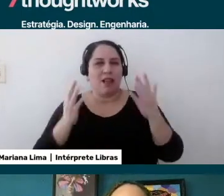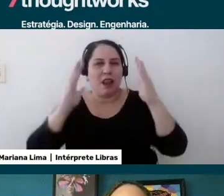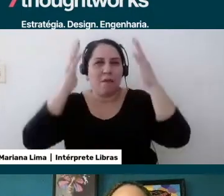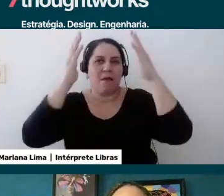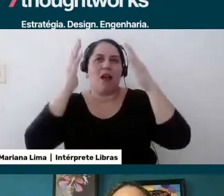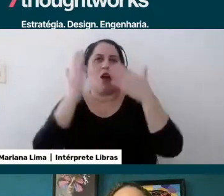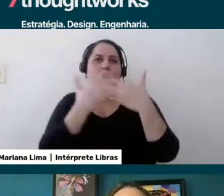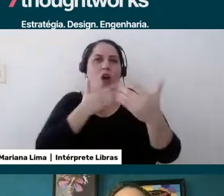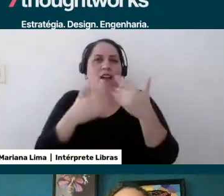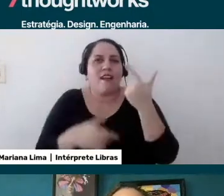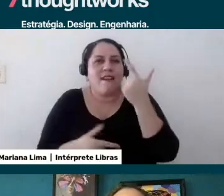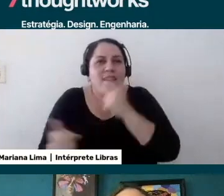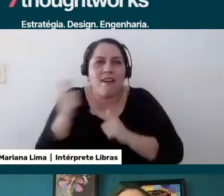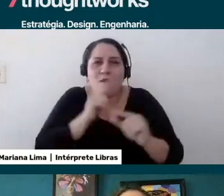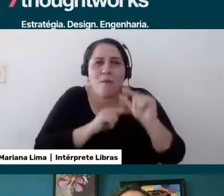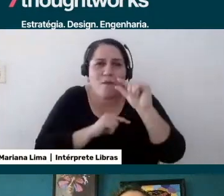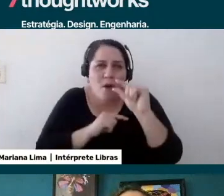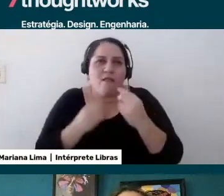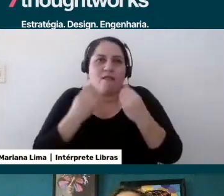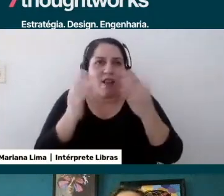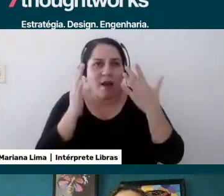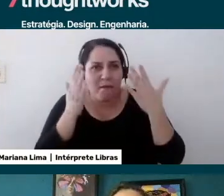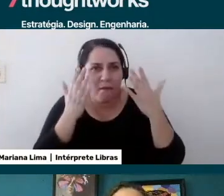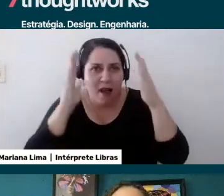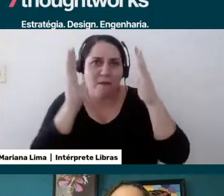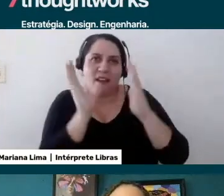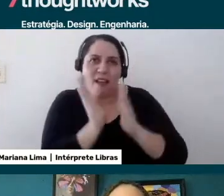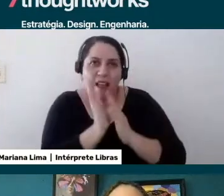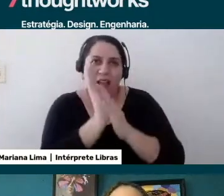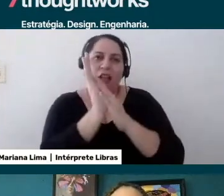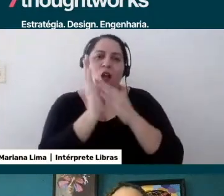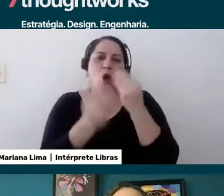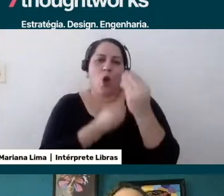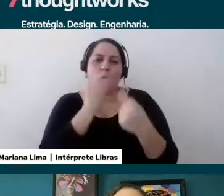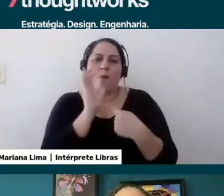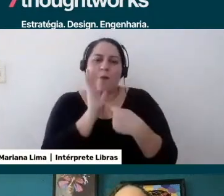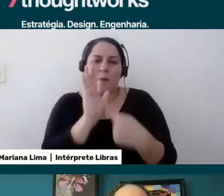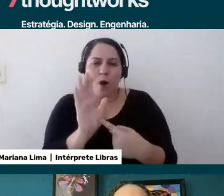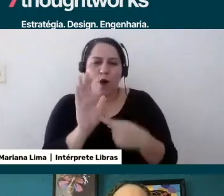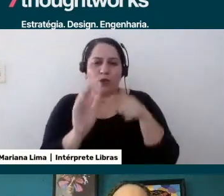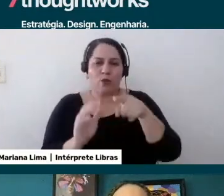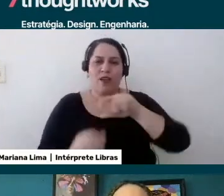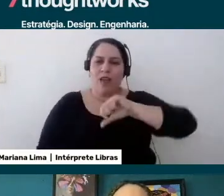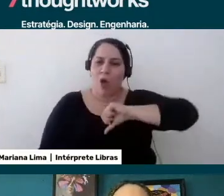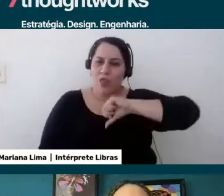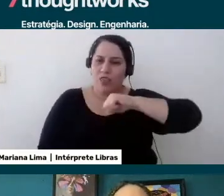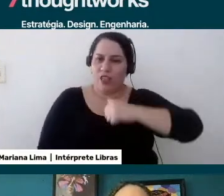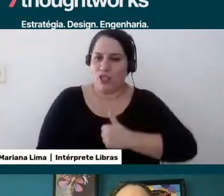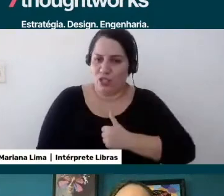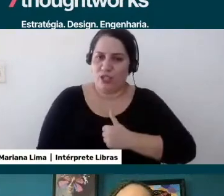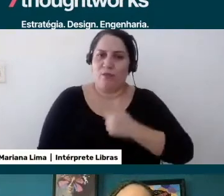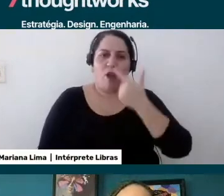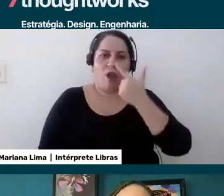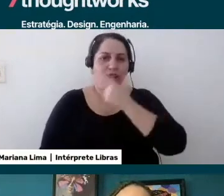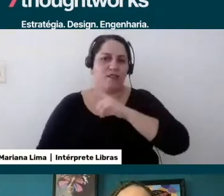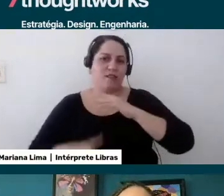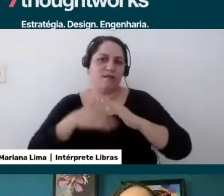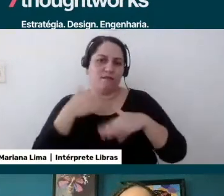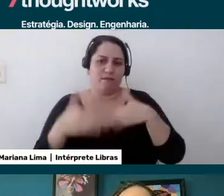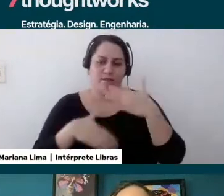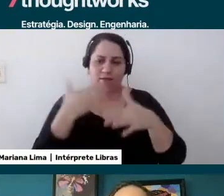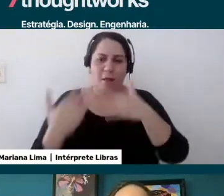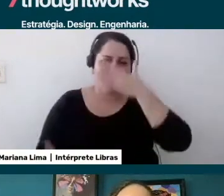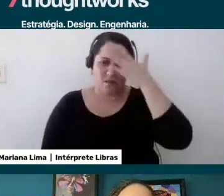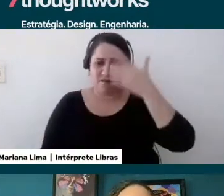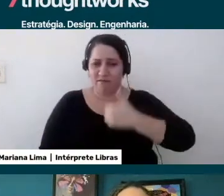gente poder trabalhar com essa ideia, né, de como que a gente desconstrói esse impacto na autoestima das pessoas, porque é isso, gente com